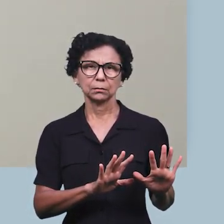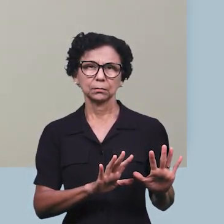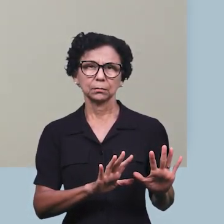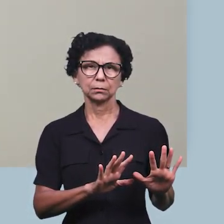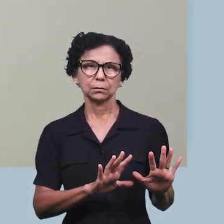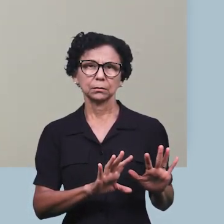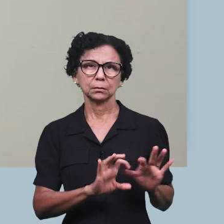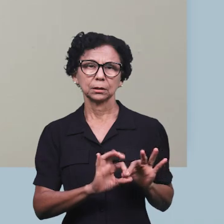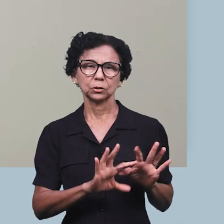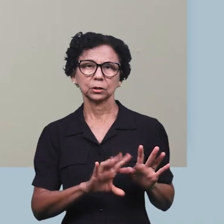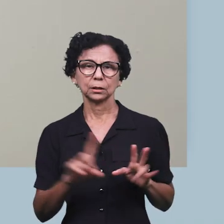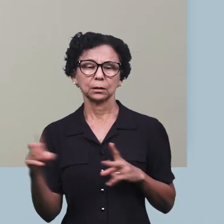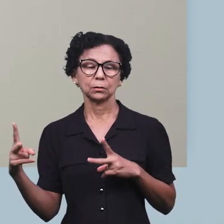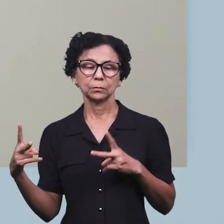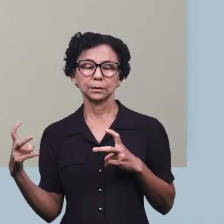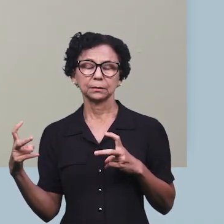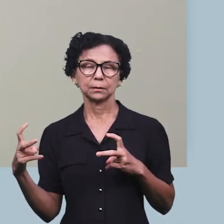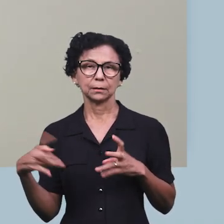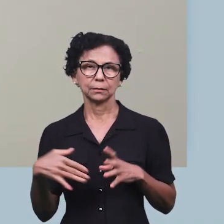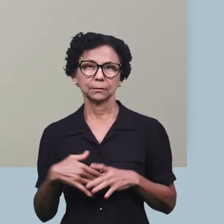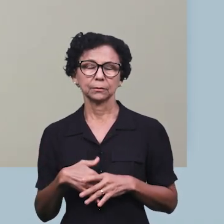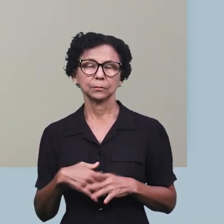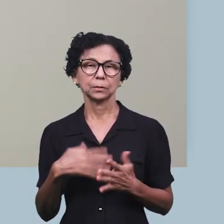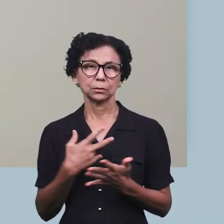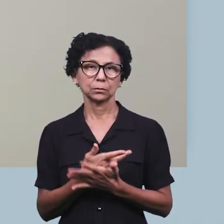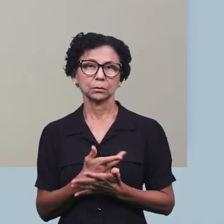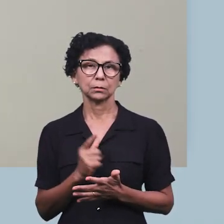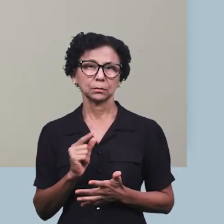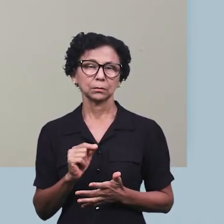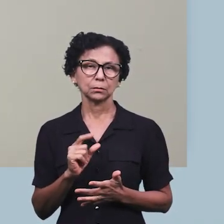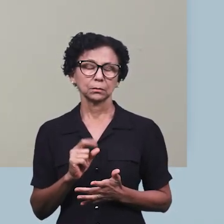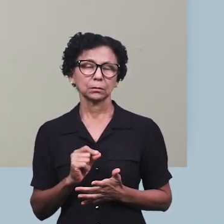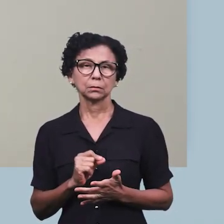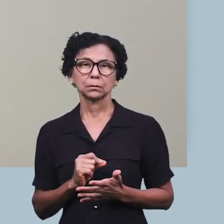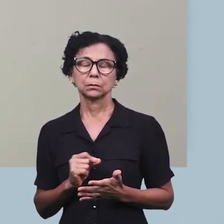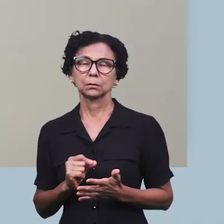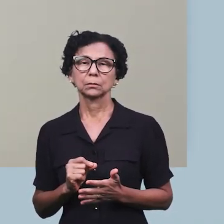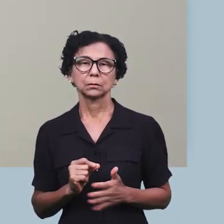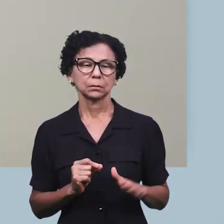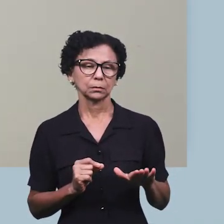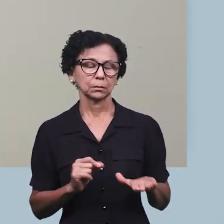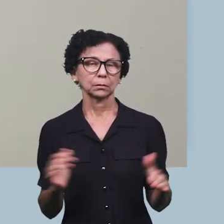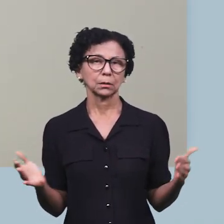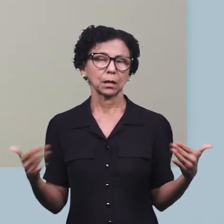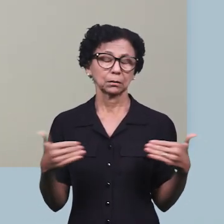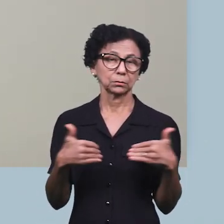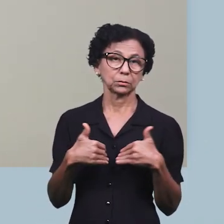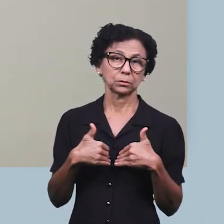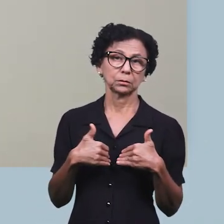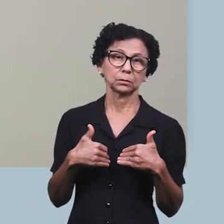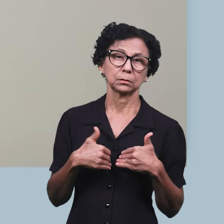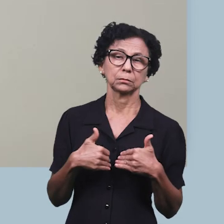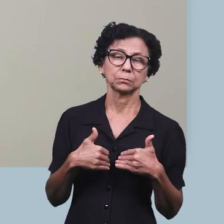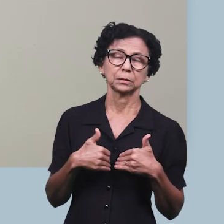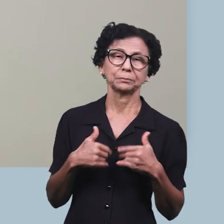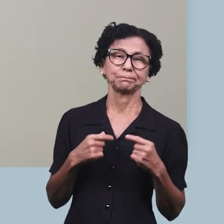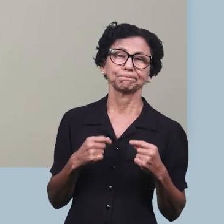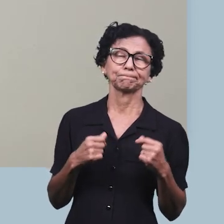a sua supervisão. Porque acontece muito em casos de crianças que têm autismo,